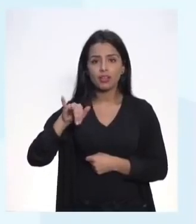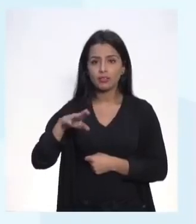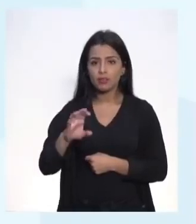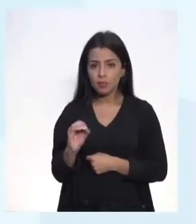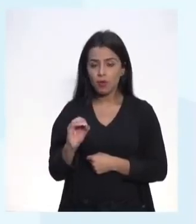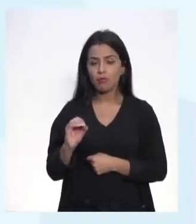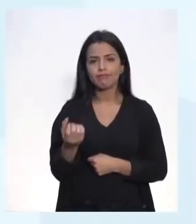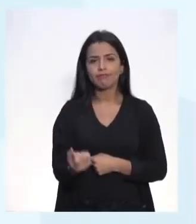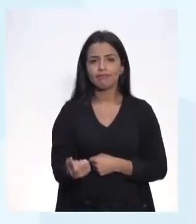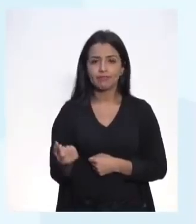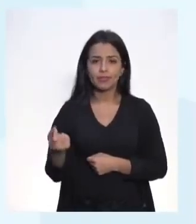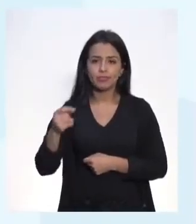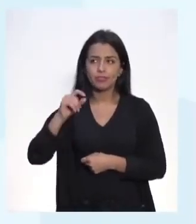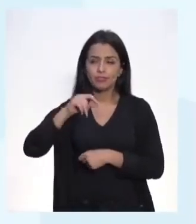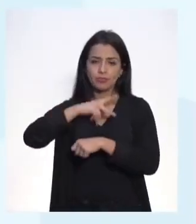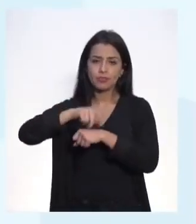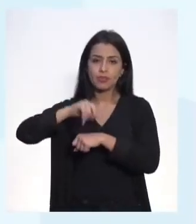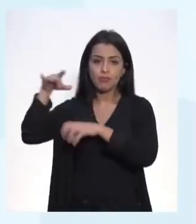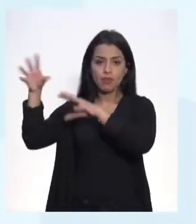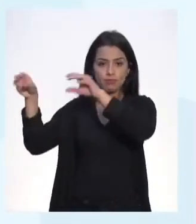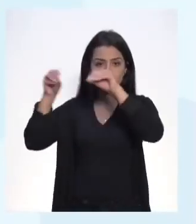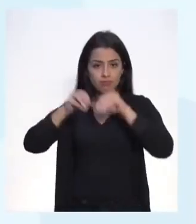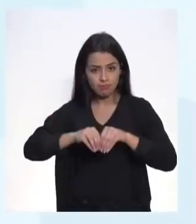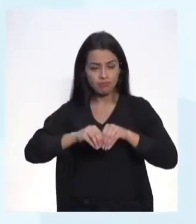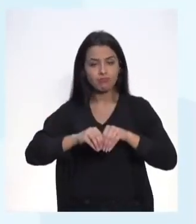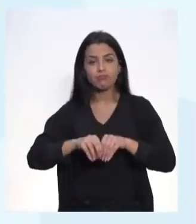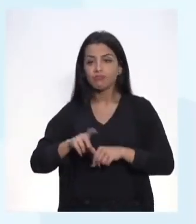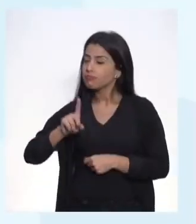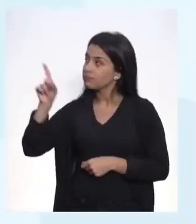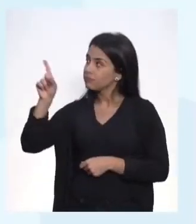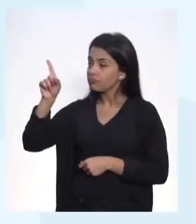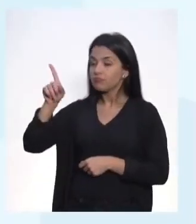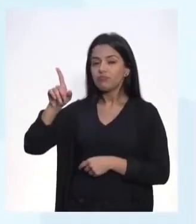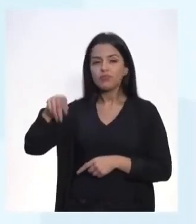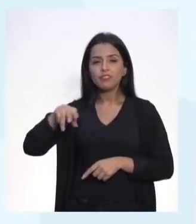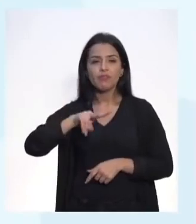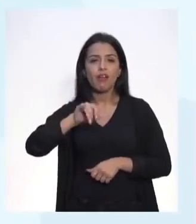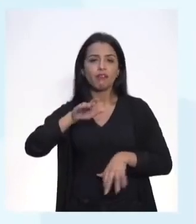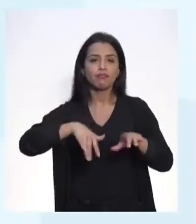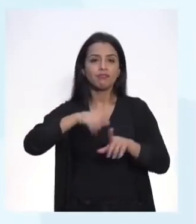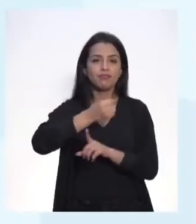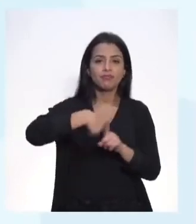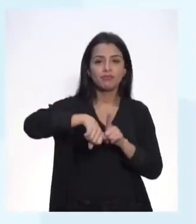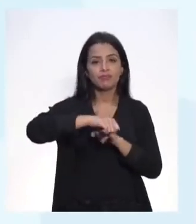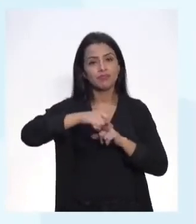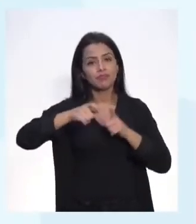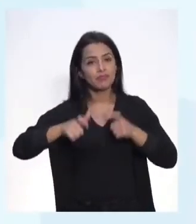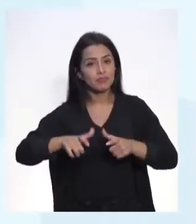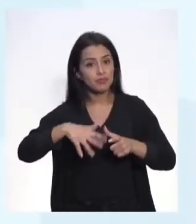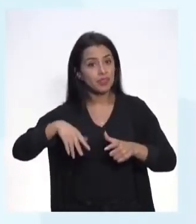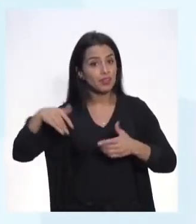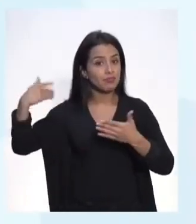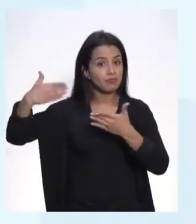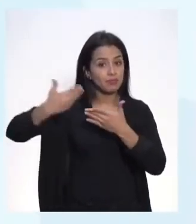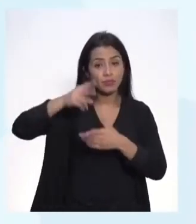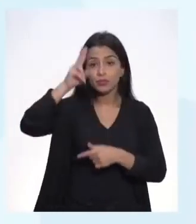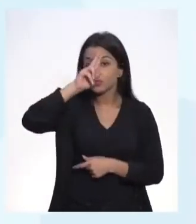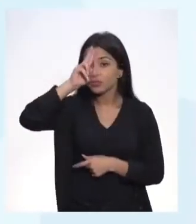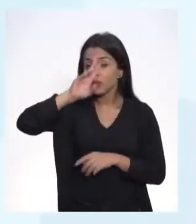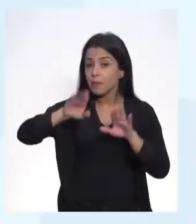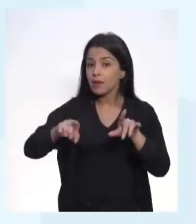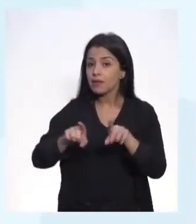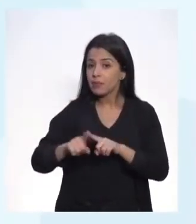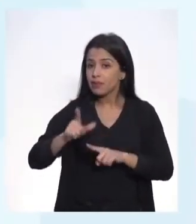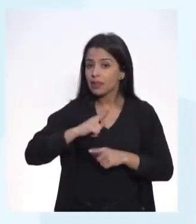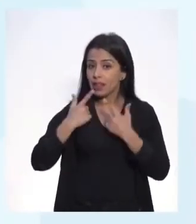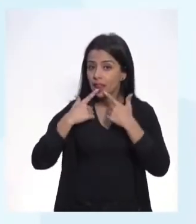nas variantes linguísticas, né? Que a gente tem a situacional, social, regional, histórica, mas nós também utilizamos muito na